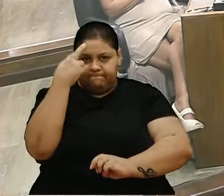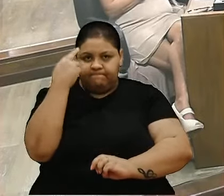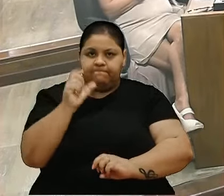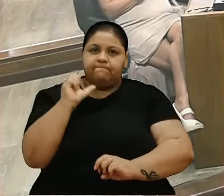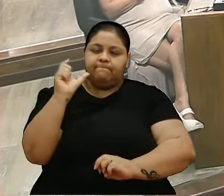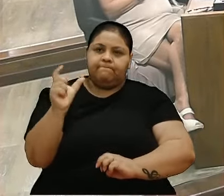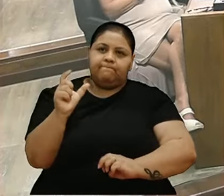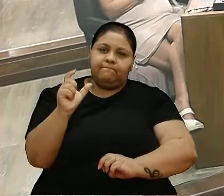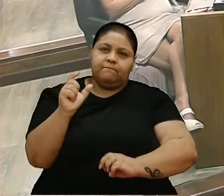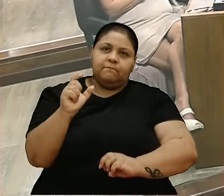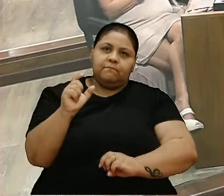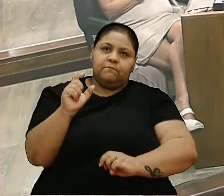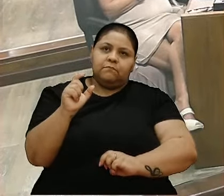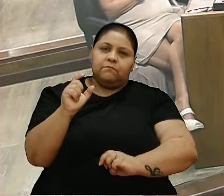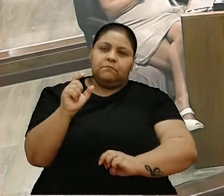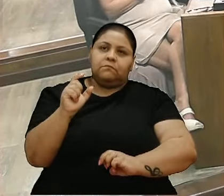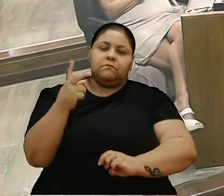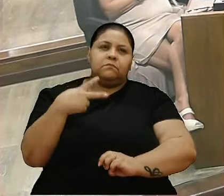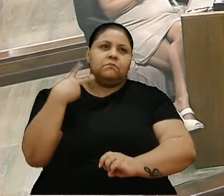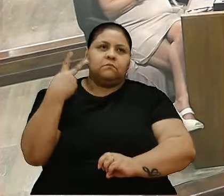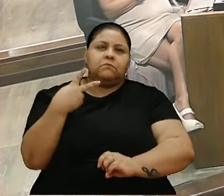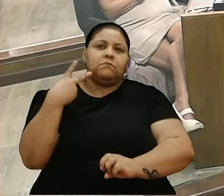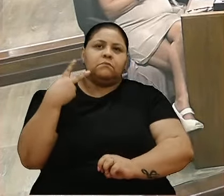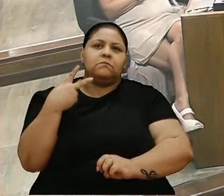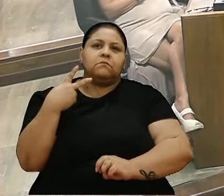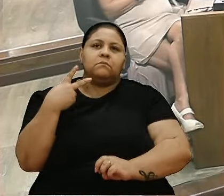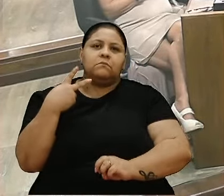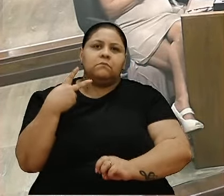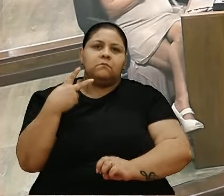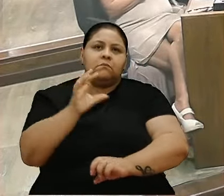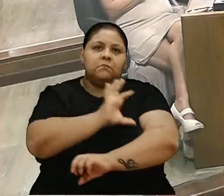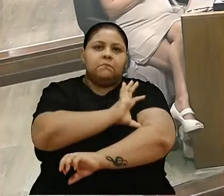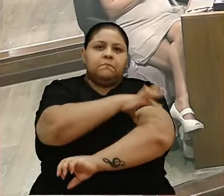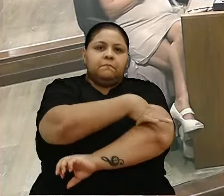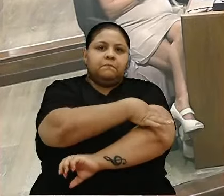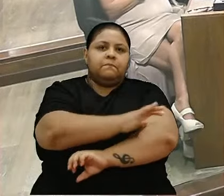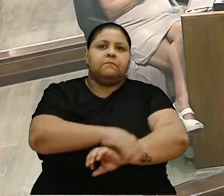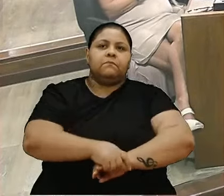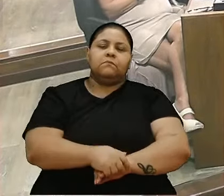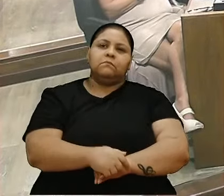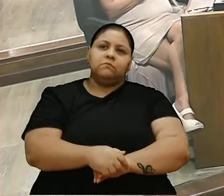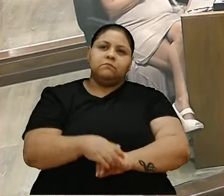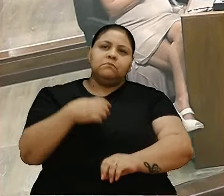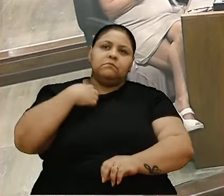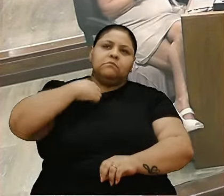Com a palavra, vereador Ramon Teles.